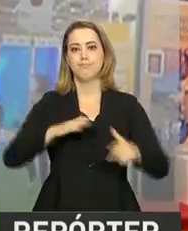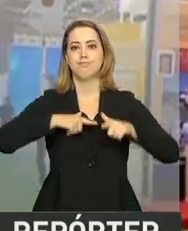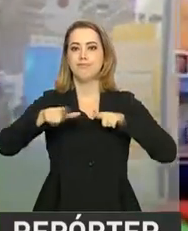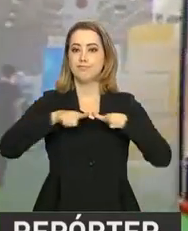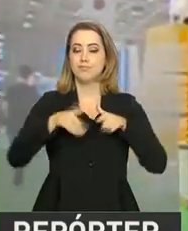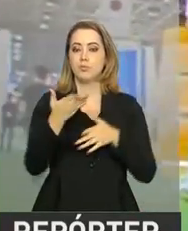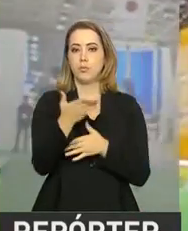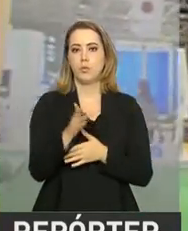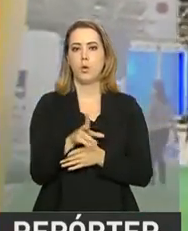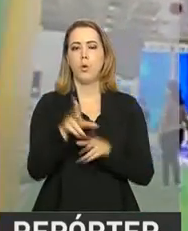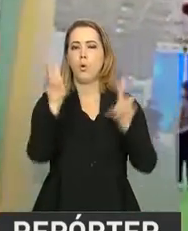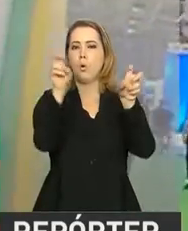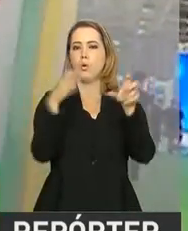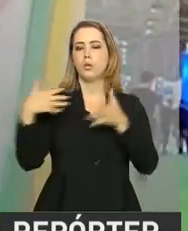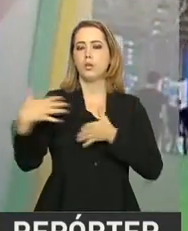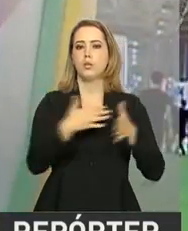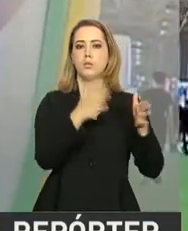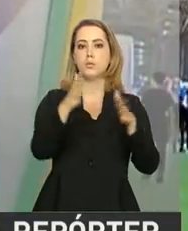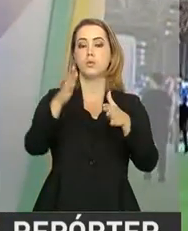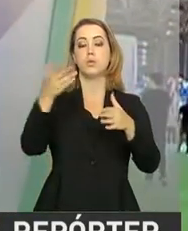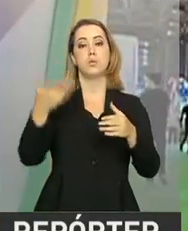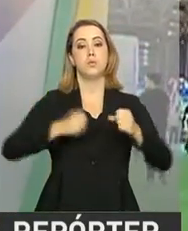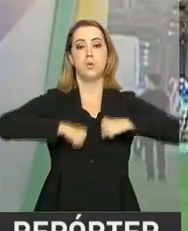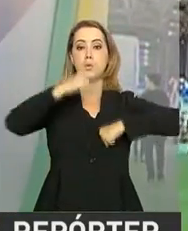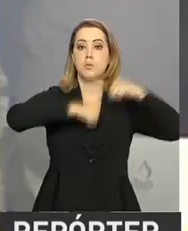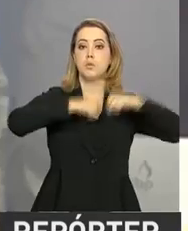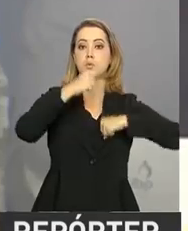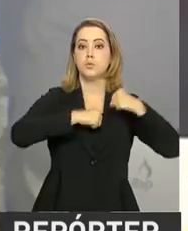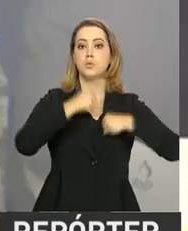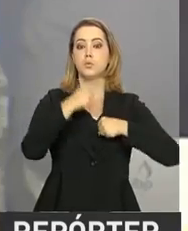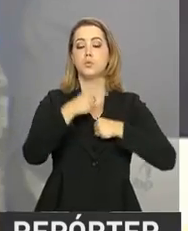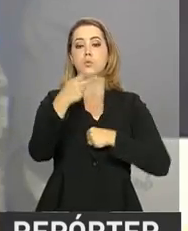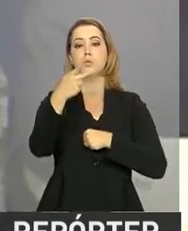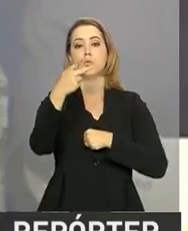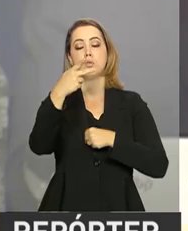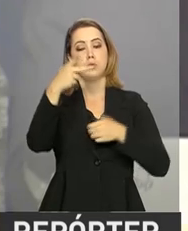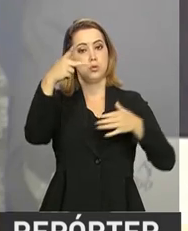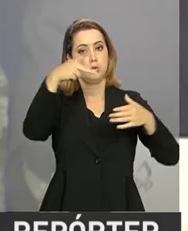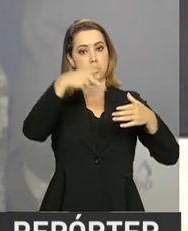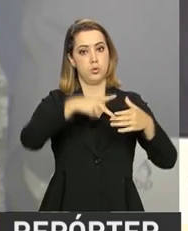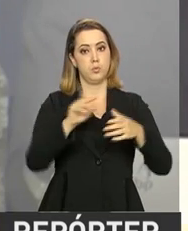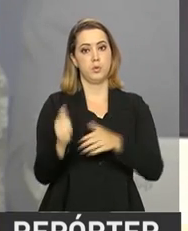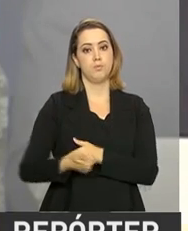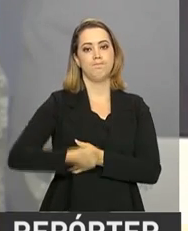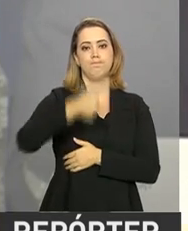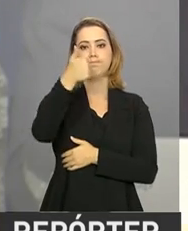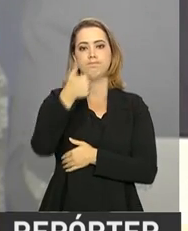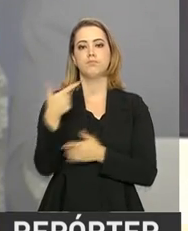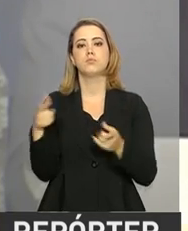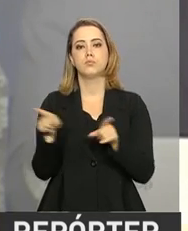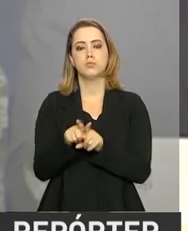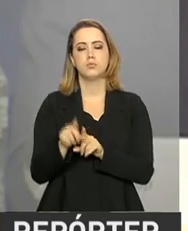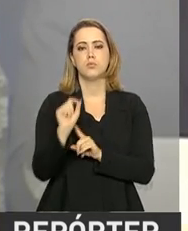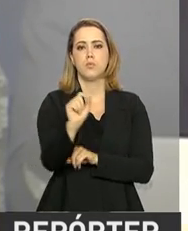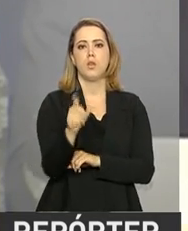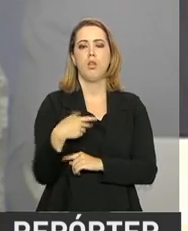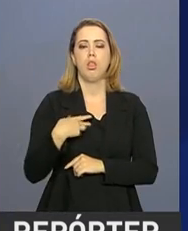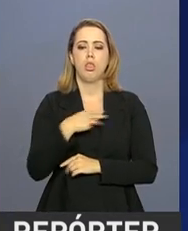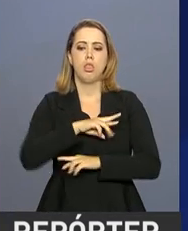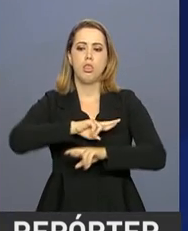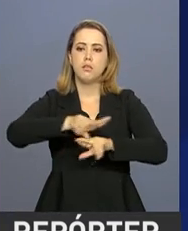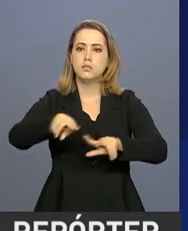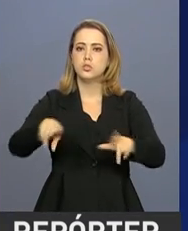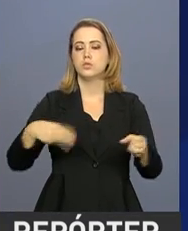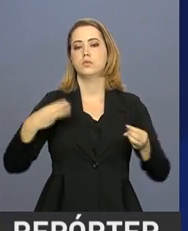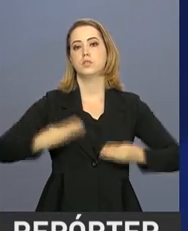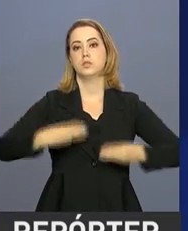tema Caminhos para uma Indústria de Petróleo Competitiva, a cerimônia de abertura da exposição contou com a presença de ministros,